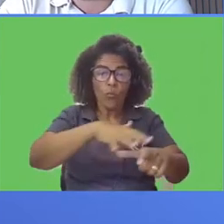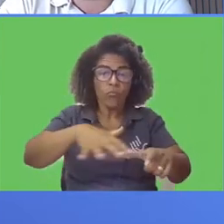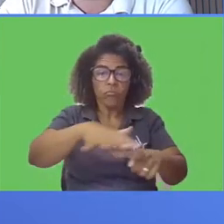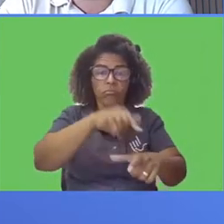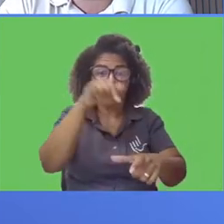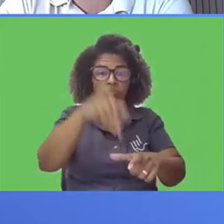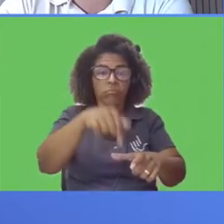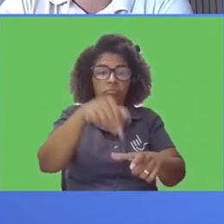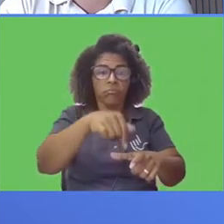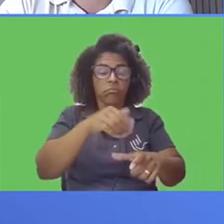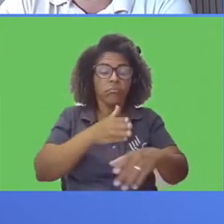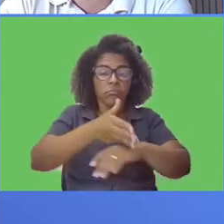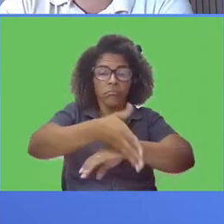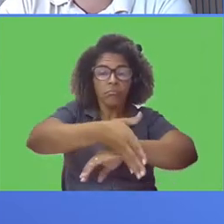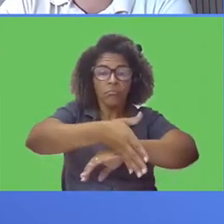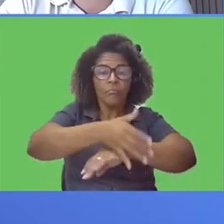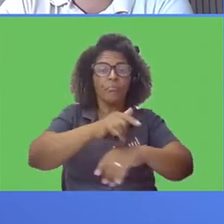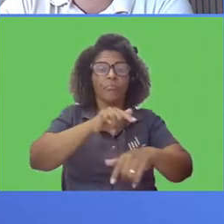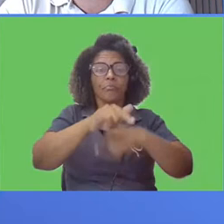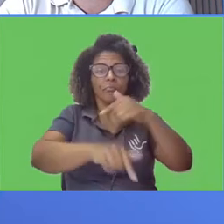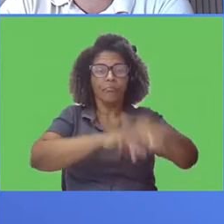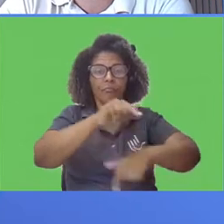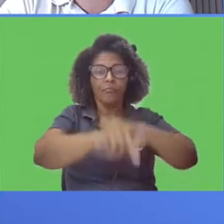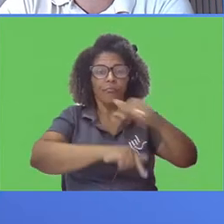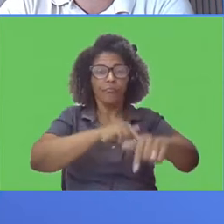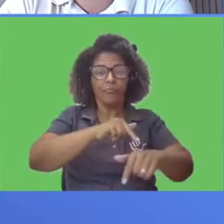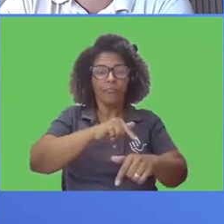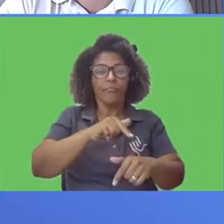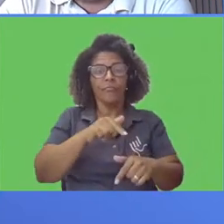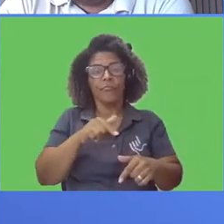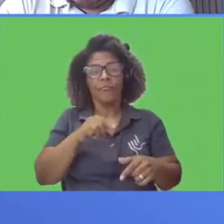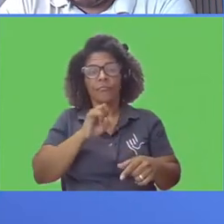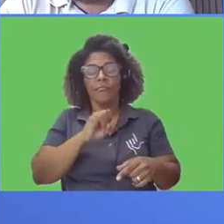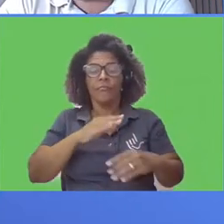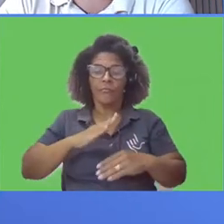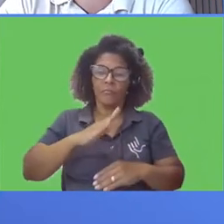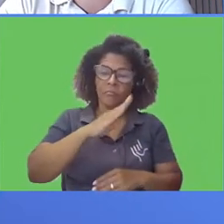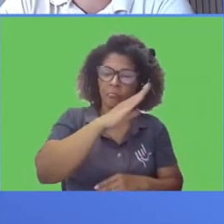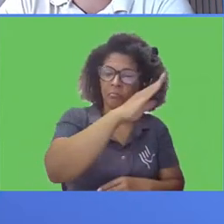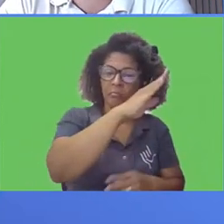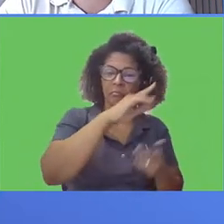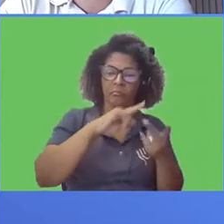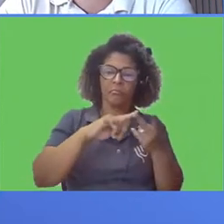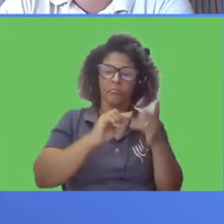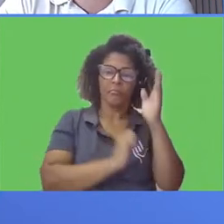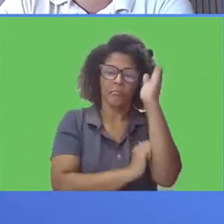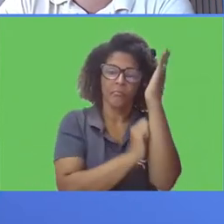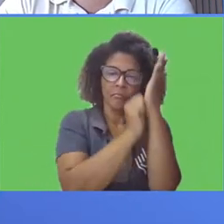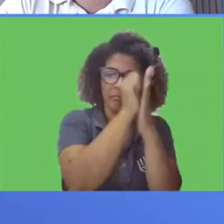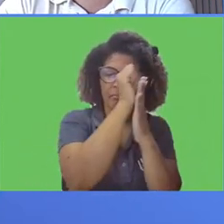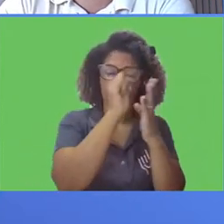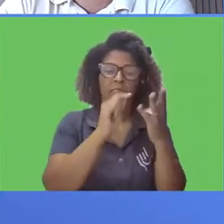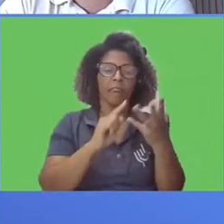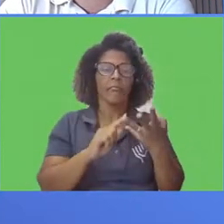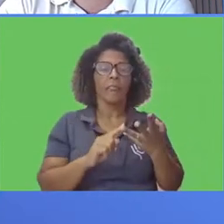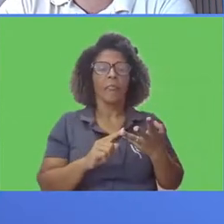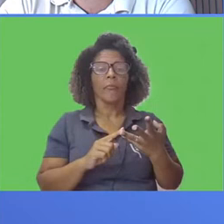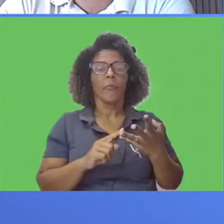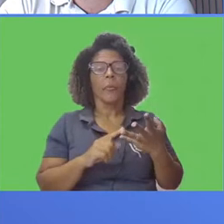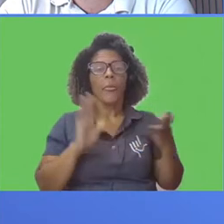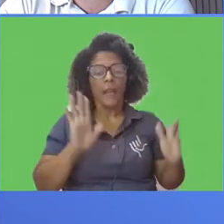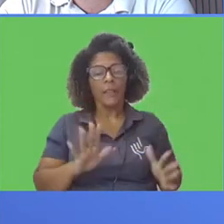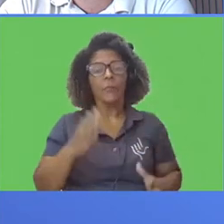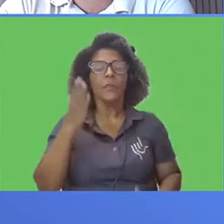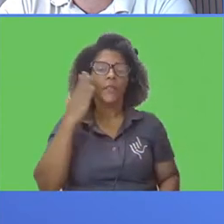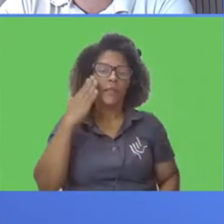vista do acesso às questões físicas, né? Se tem uma rampa, se não tem, se tem um elevador, se não tem. E a gente precisa, na verdade,